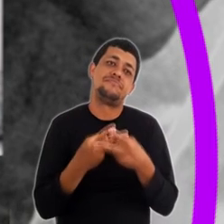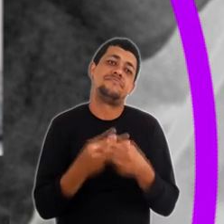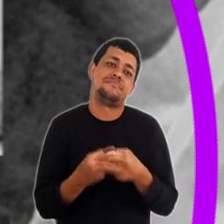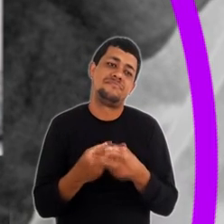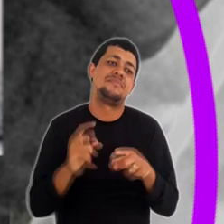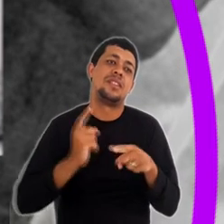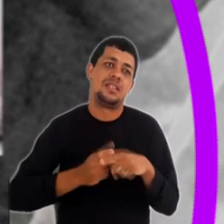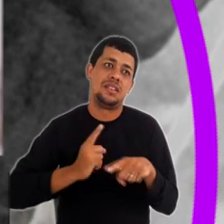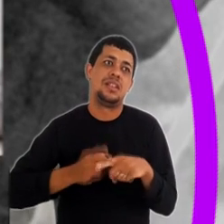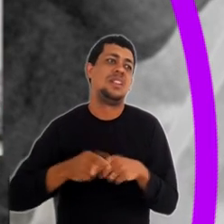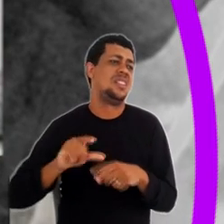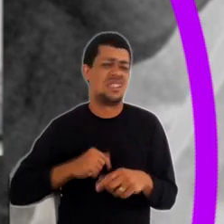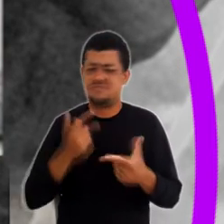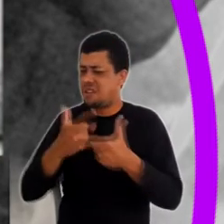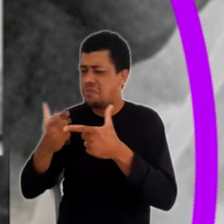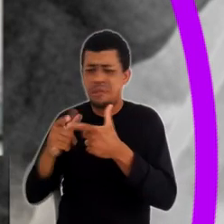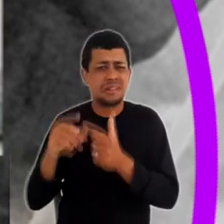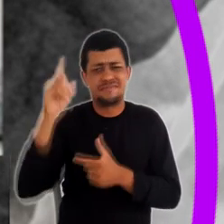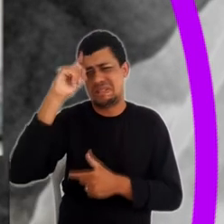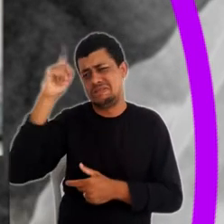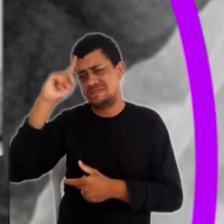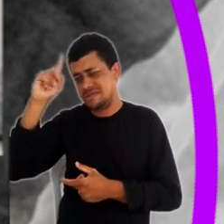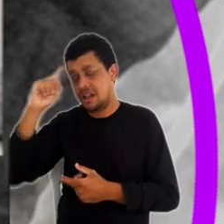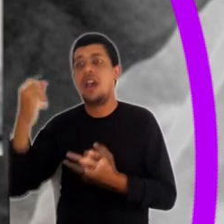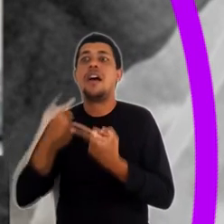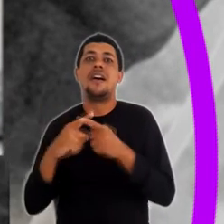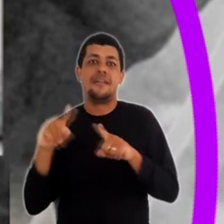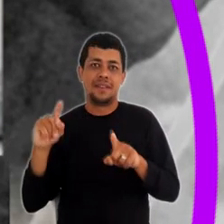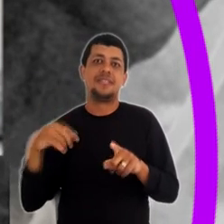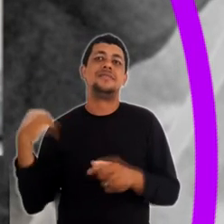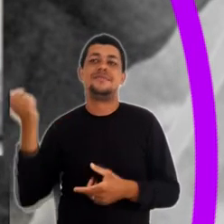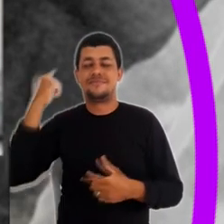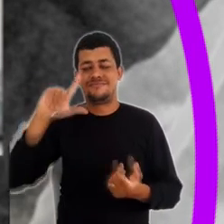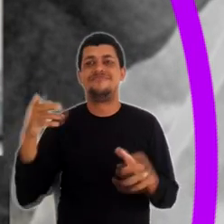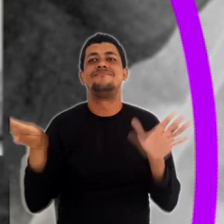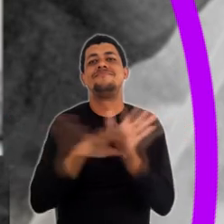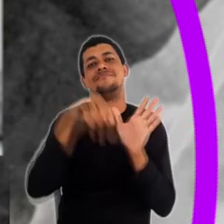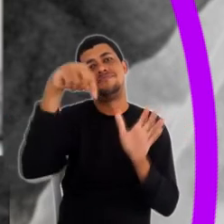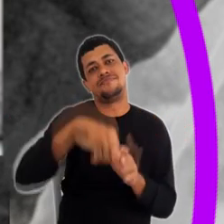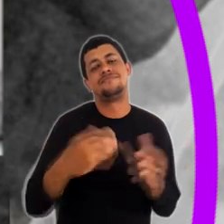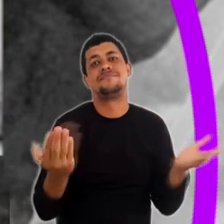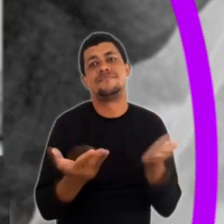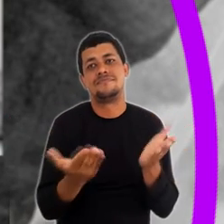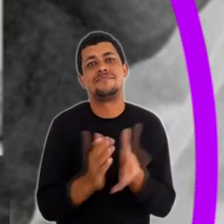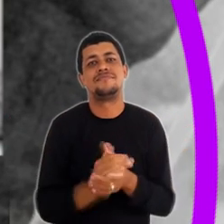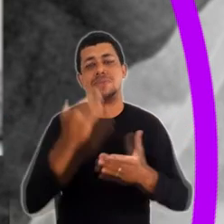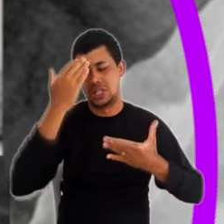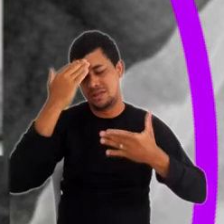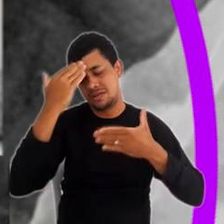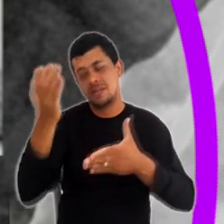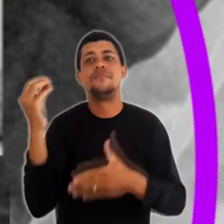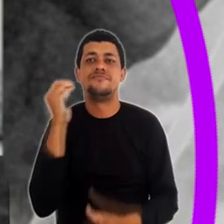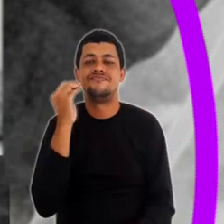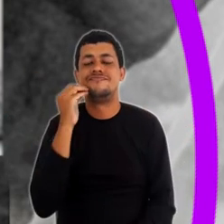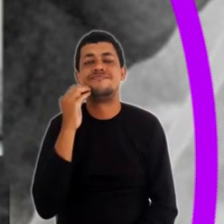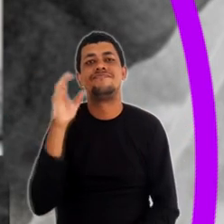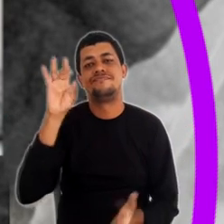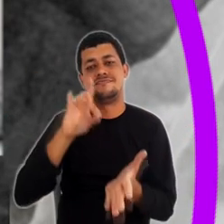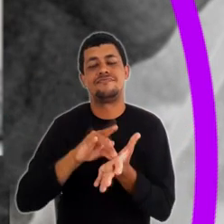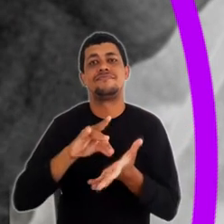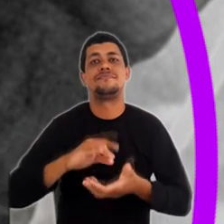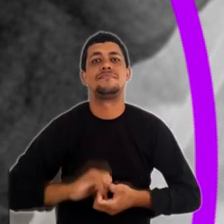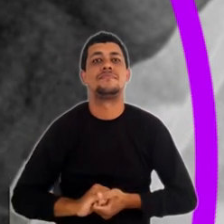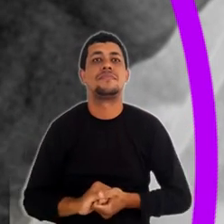paciência que, apesar de todas as intercorrências, a gente conseguiu estar aqui hoje. E é isso, obrigada mesmo pela